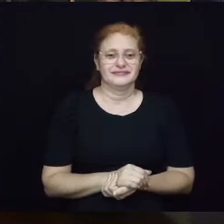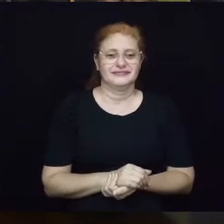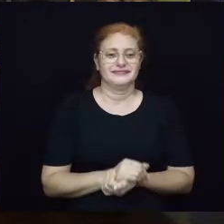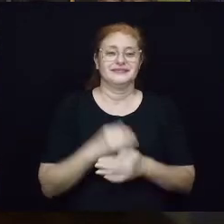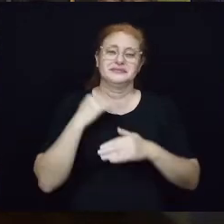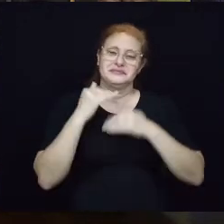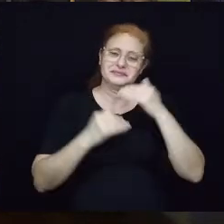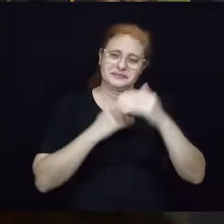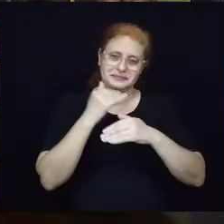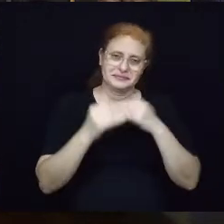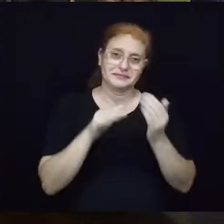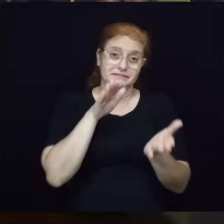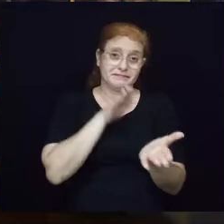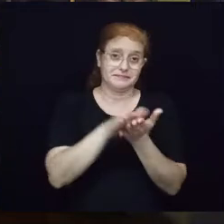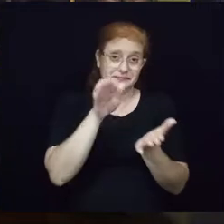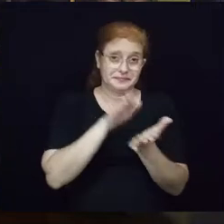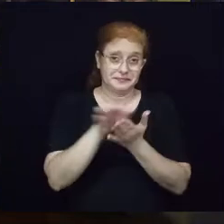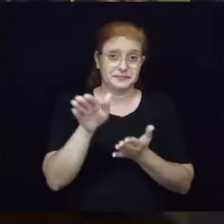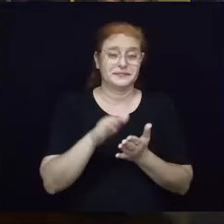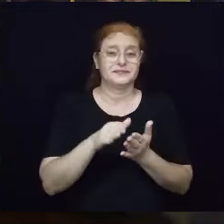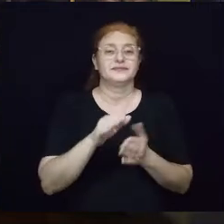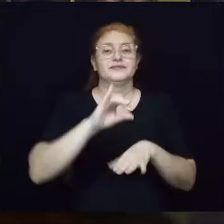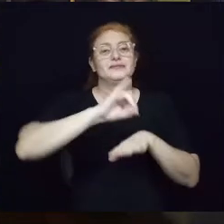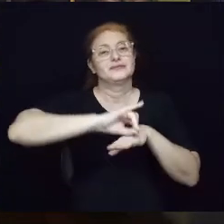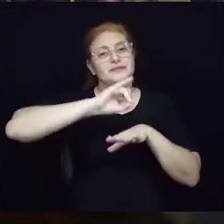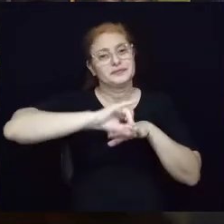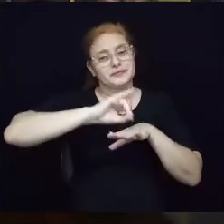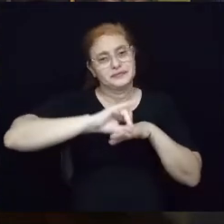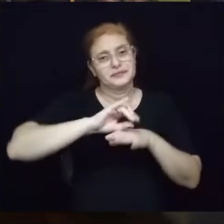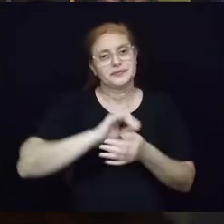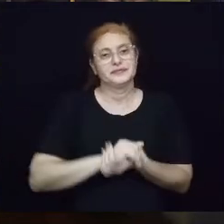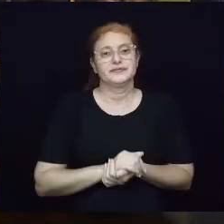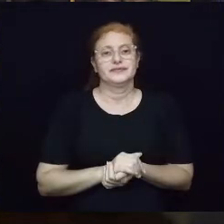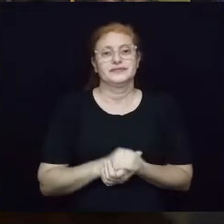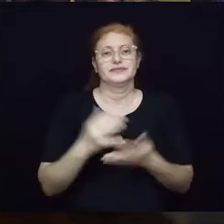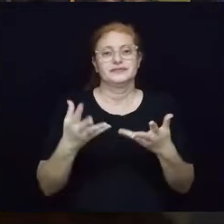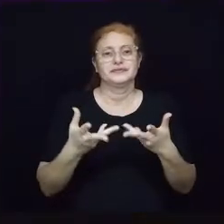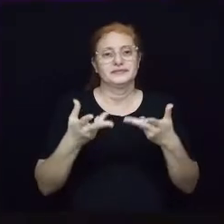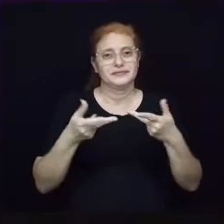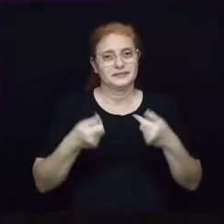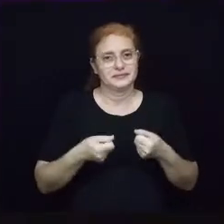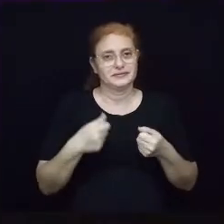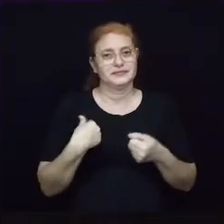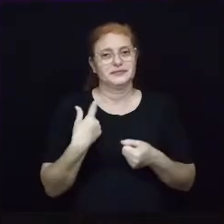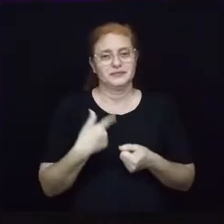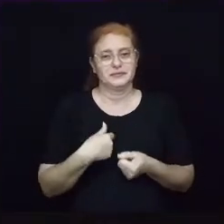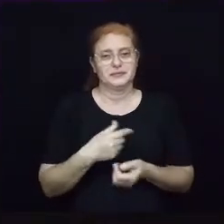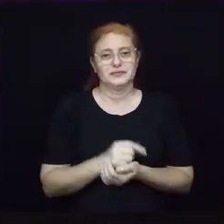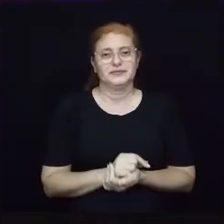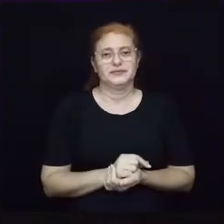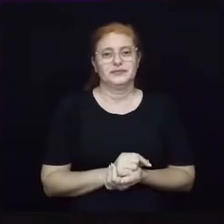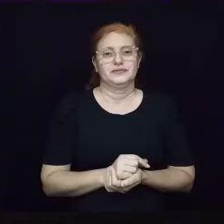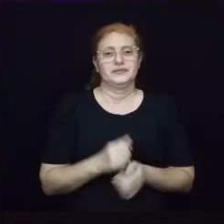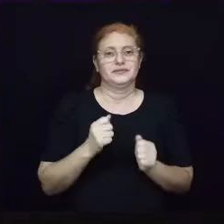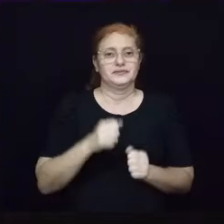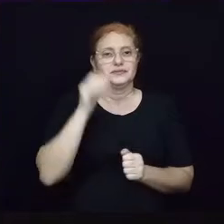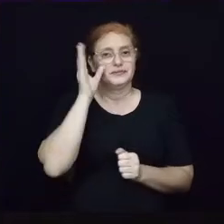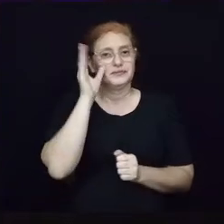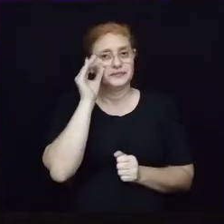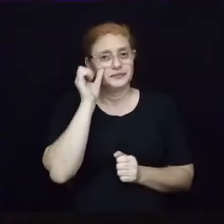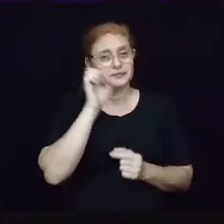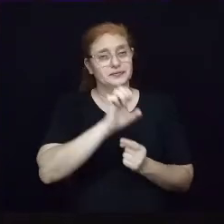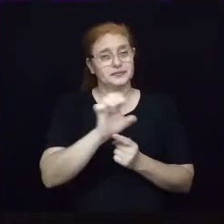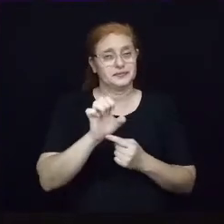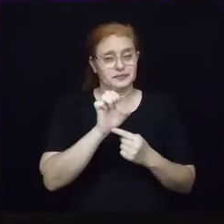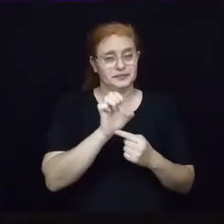no processo de produção dessas peças tão extraordinárias que nós podemos observar nessa